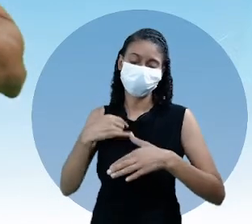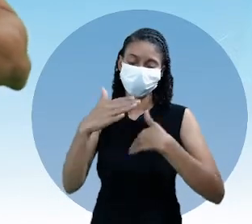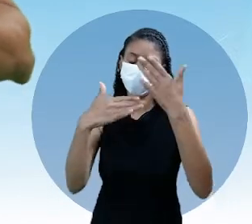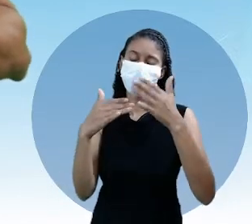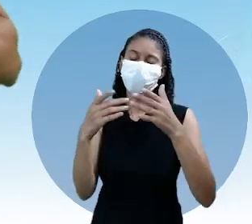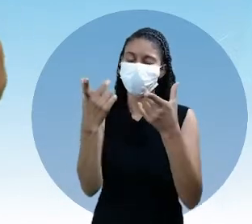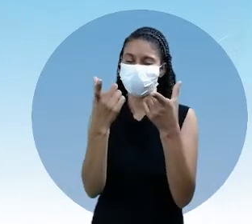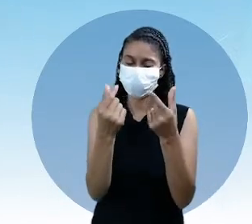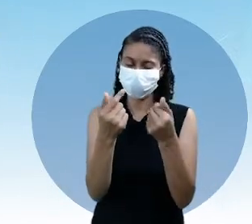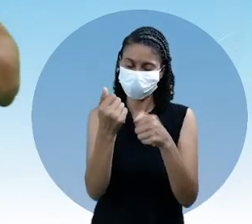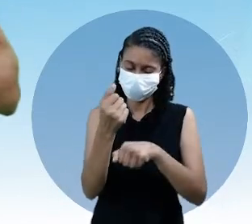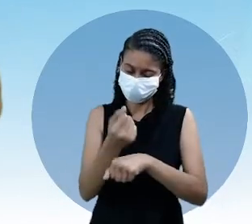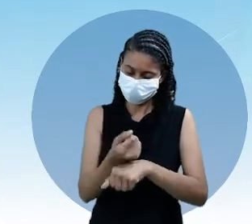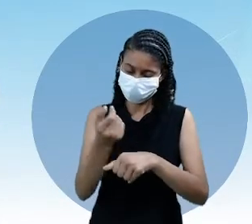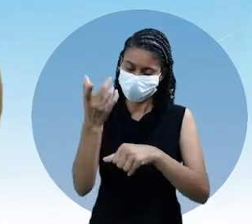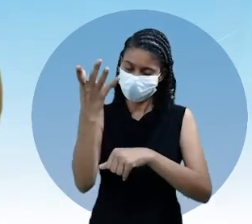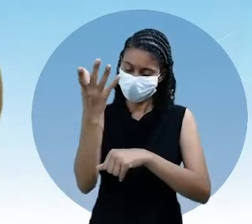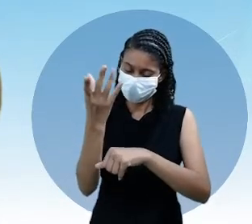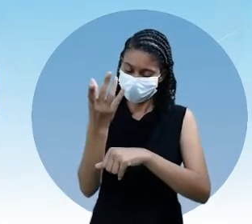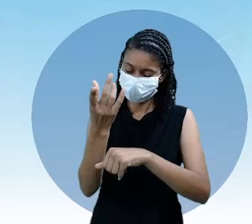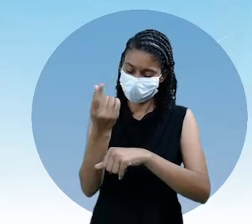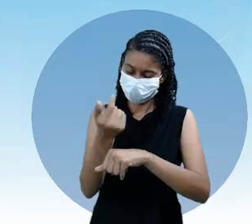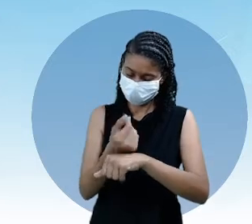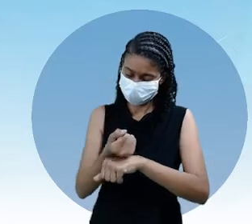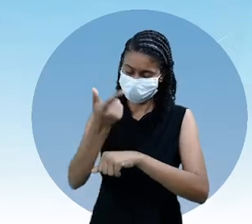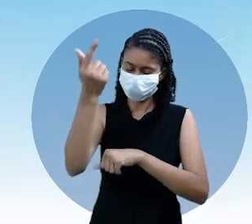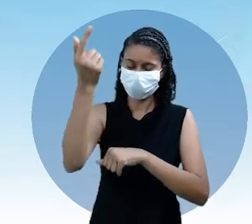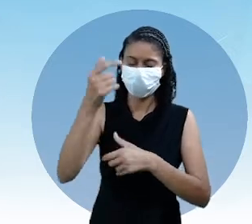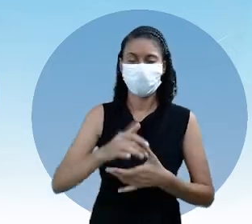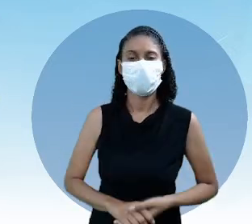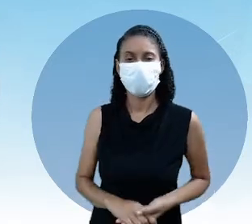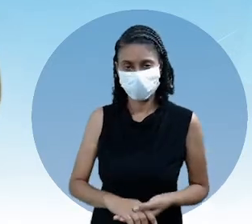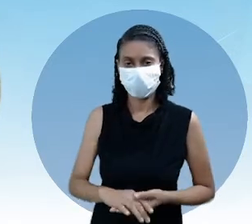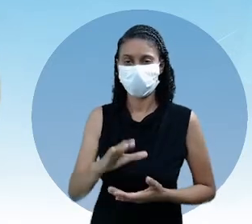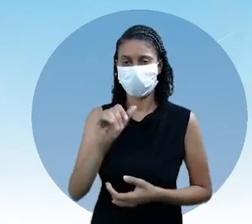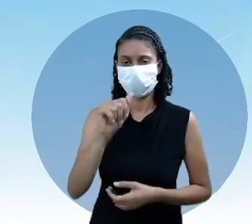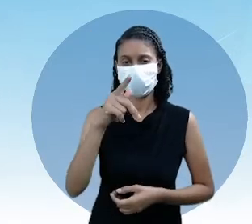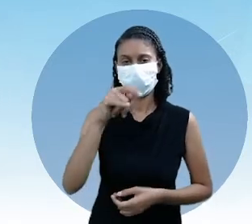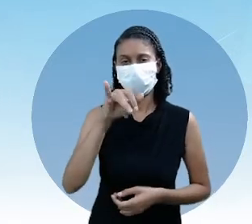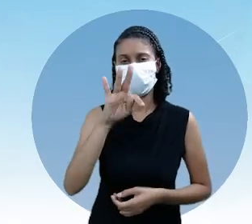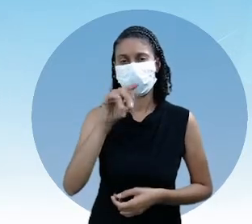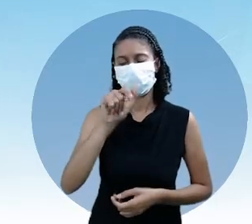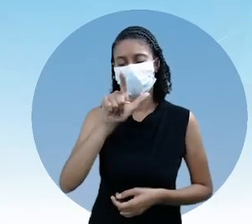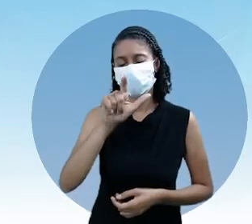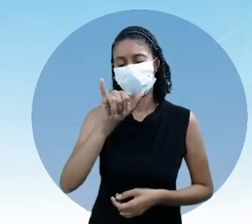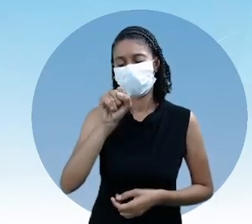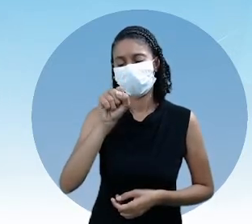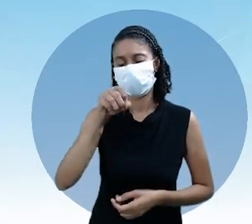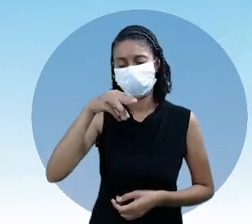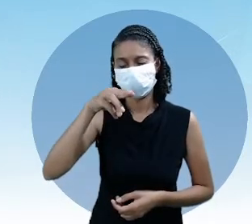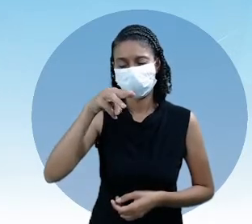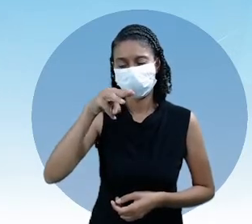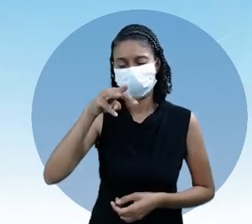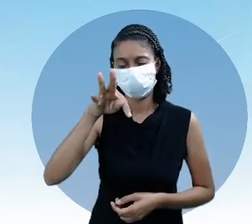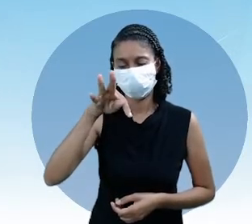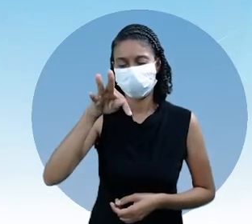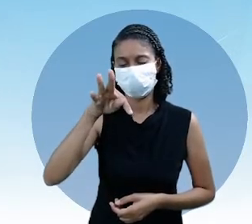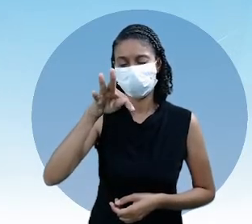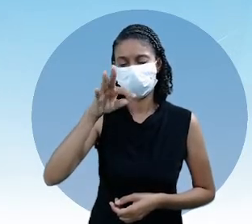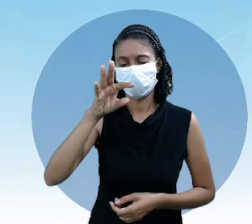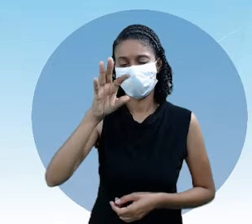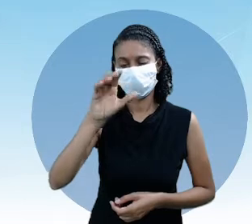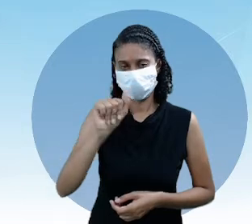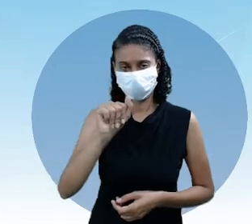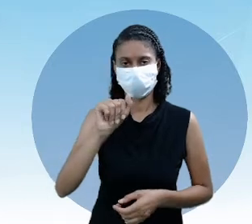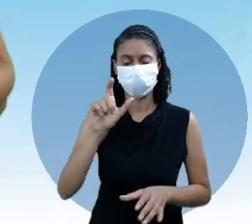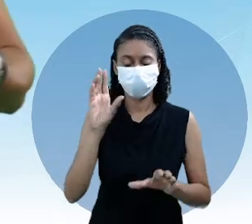Então, é dentro desse processo, né, que a gente vai ter a importância, né, da CEPAL para criar toda